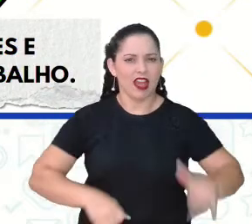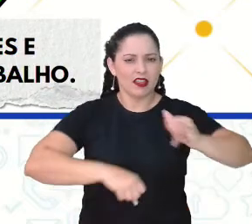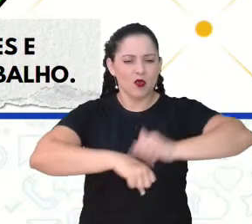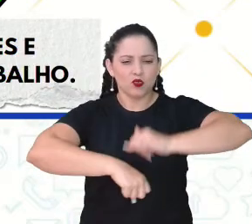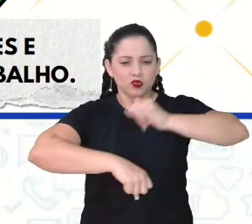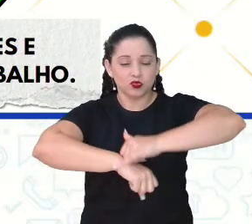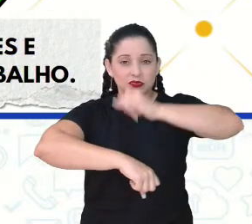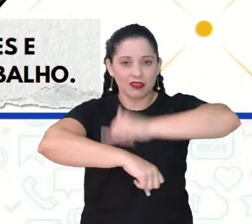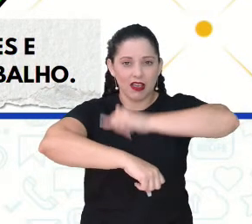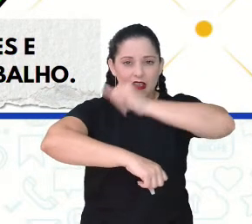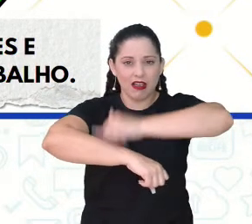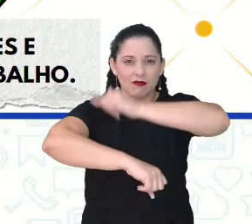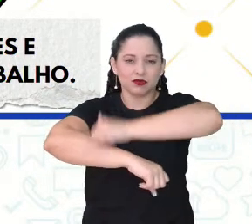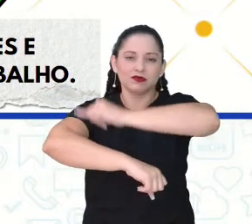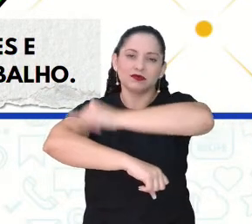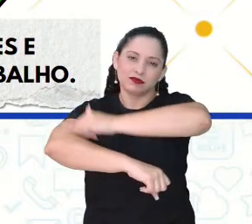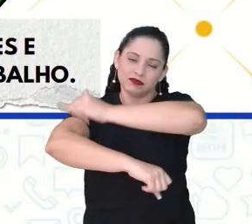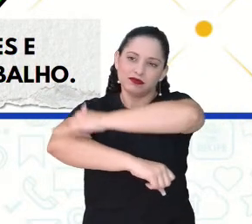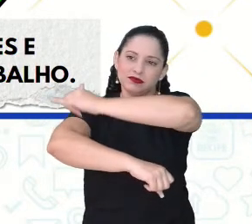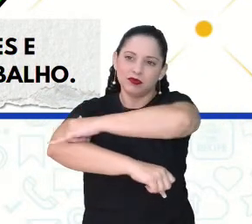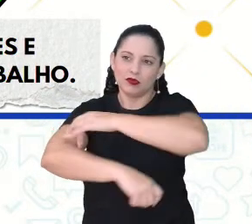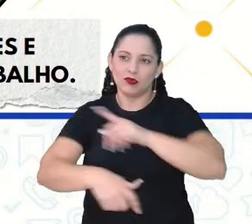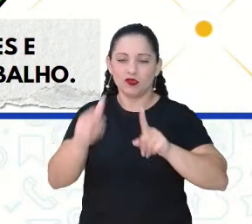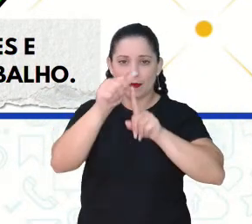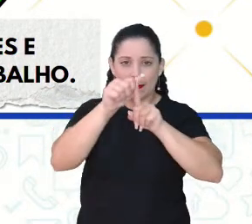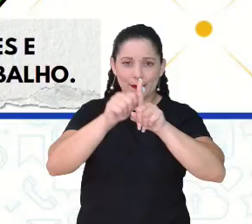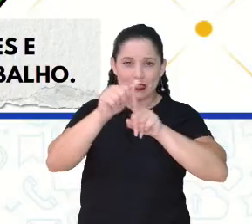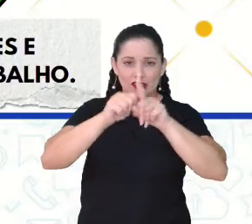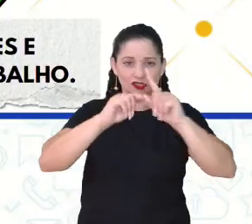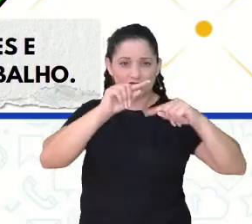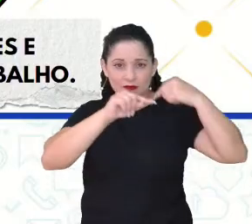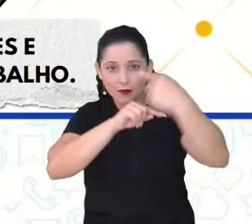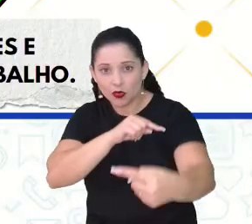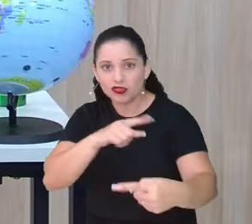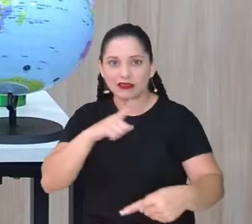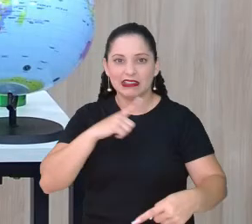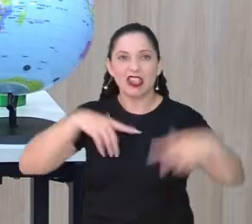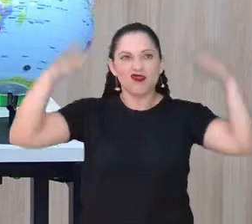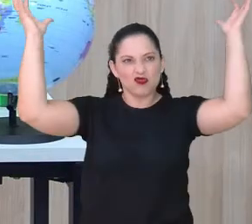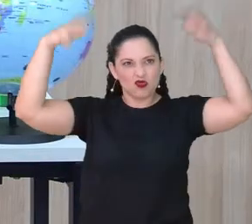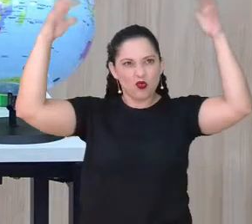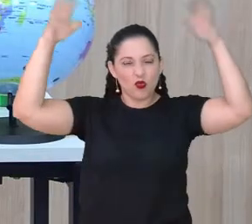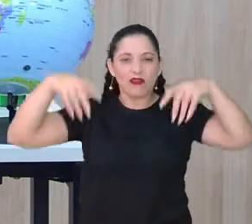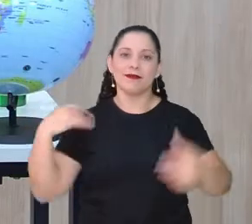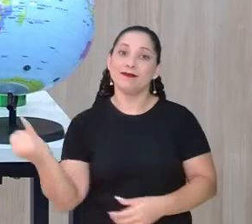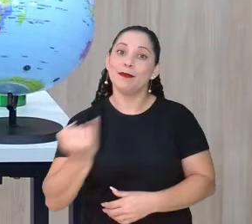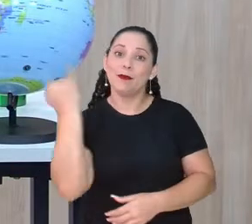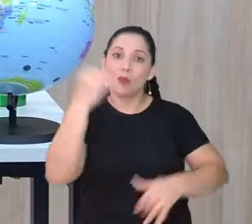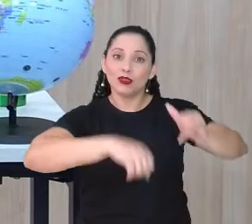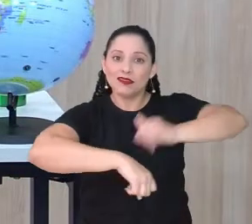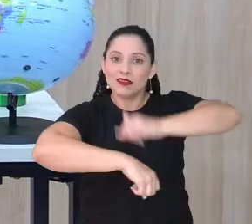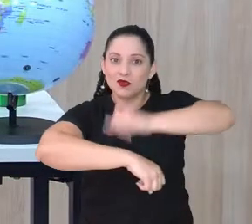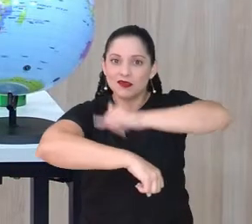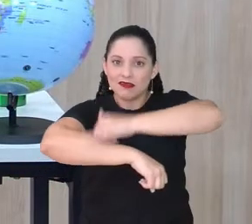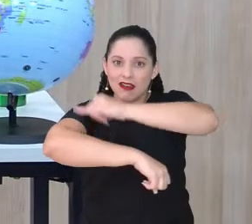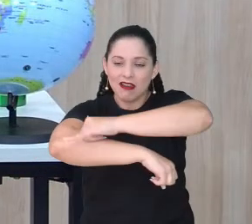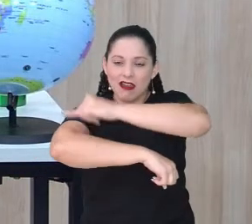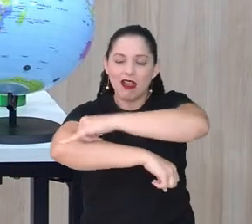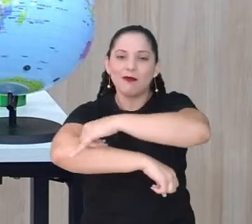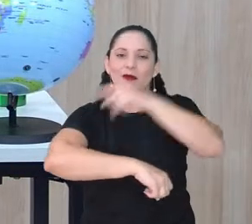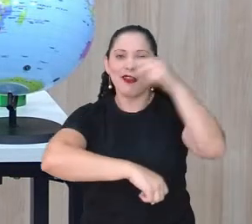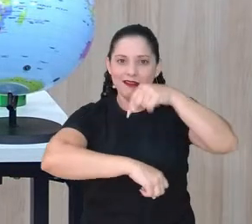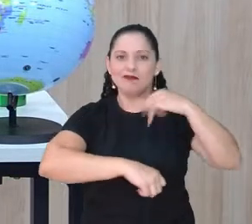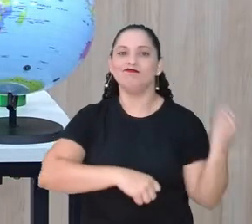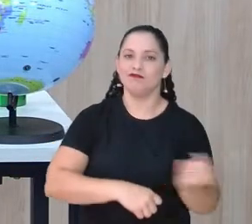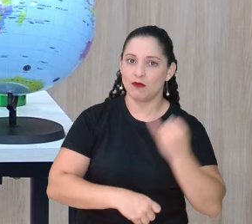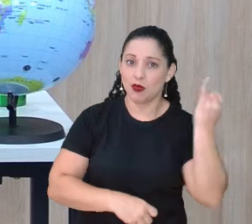Daqui a alguns dias, daqui a alguns meses, vamos entrar aí no inverno. A presença de sapo é muito grande nos nossos quintais, na